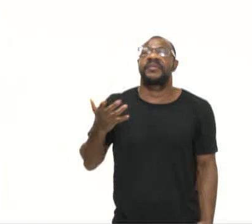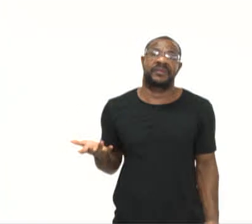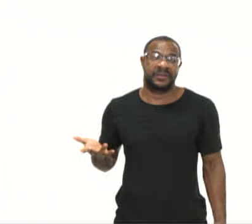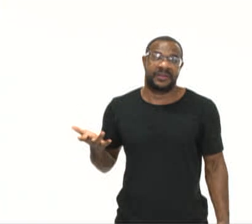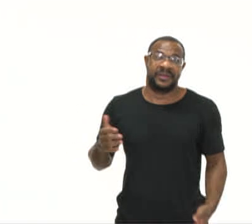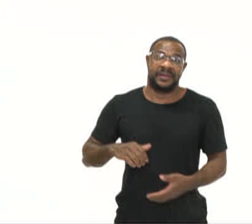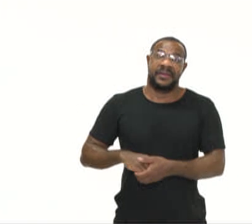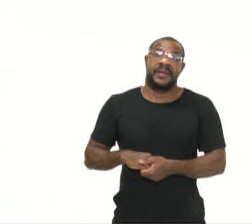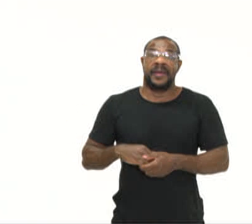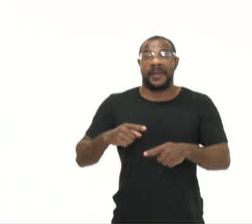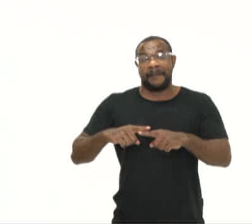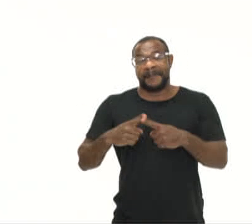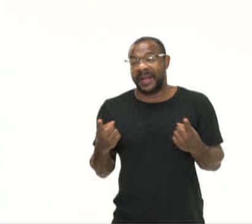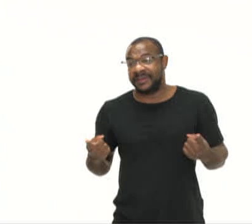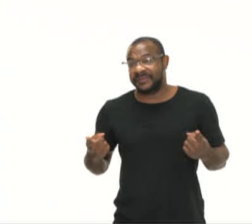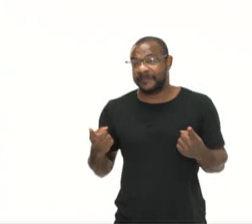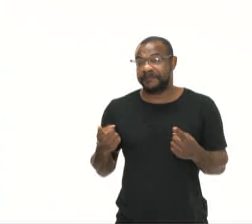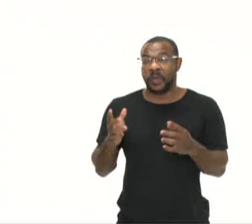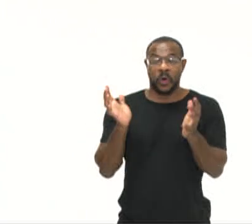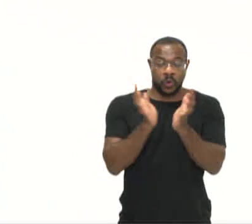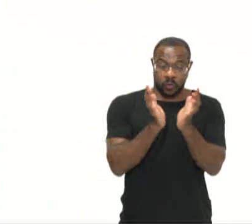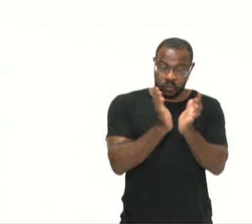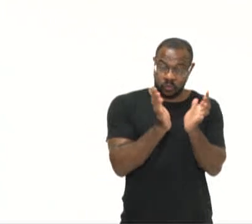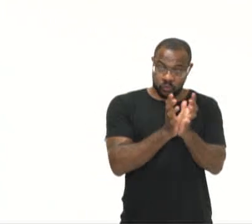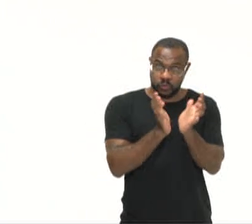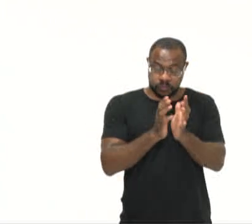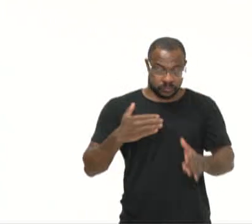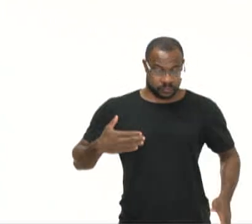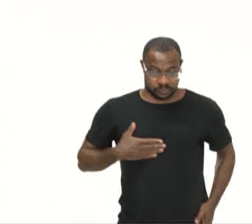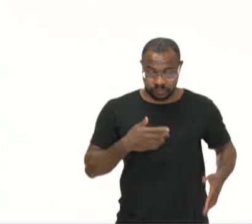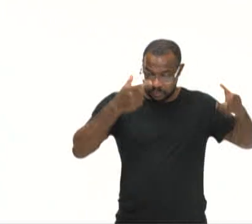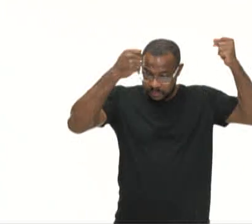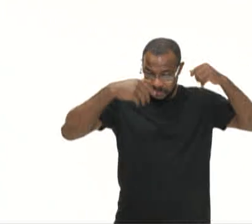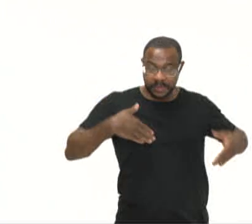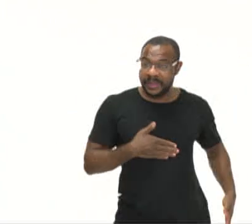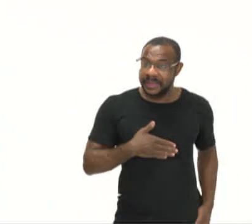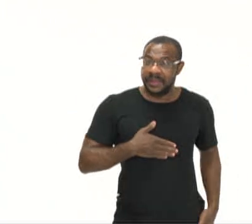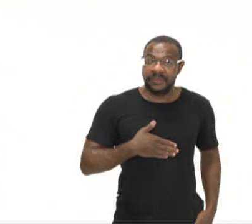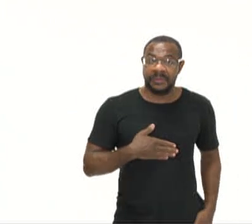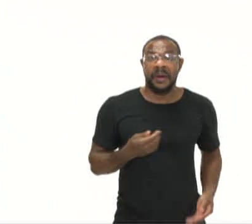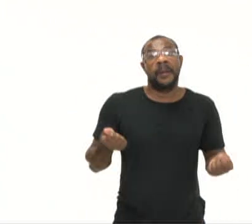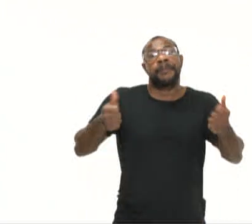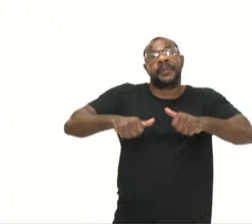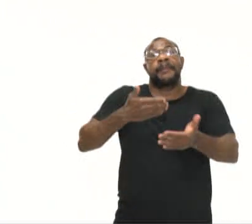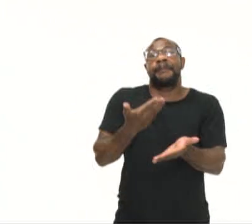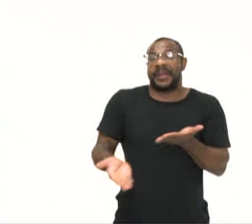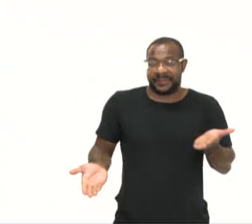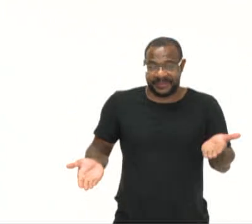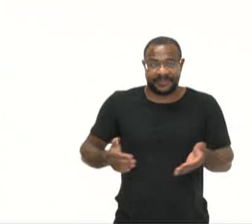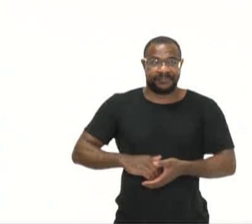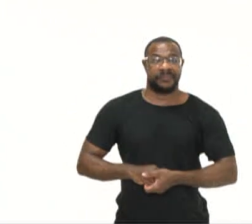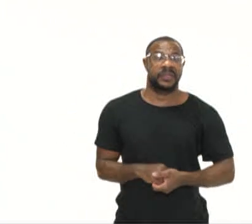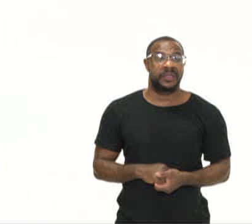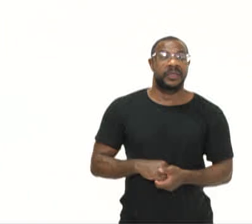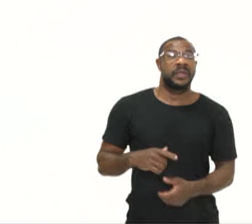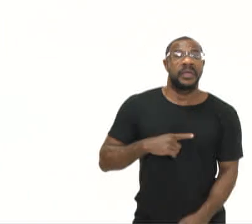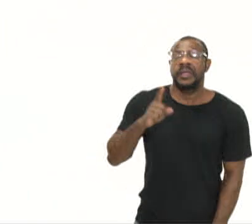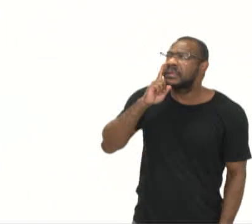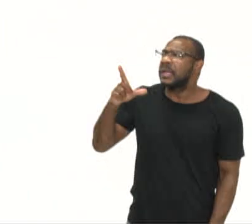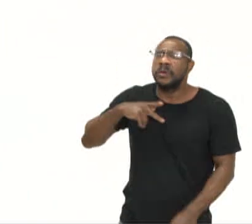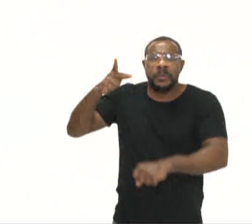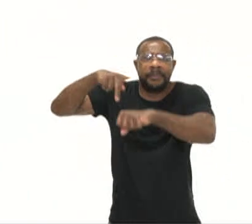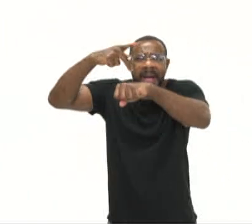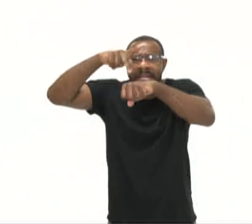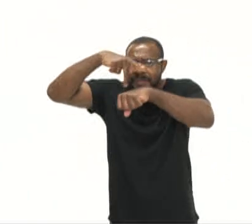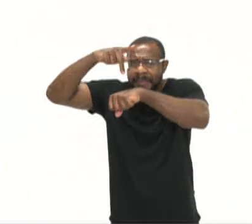de Napoleão então vai acabar depois derrotando a Áustria, a Rússia e a Prússia, países, né, nações